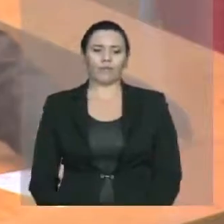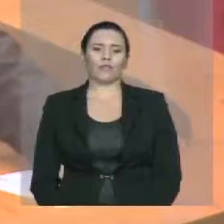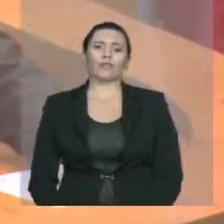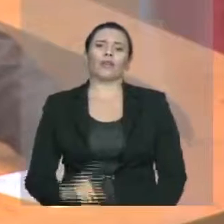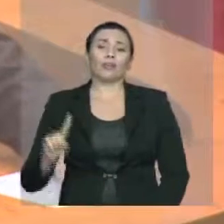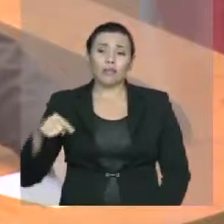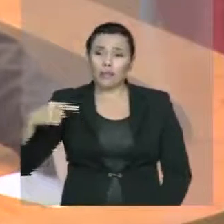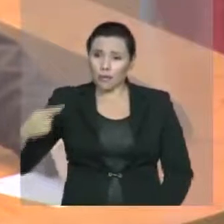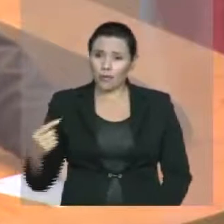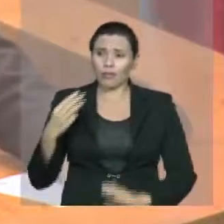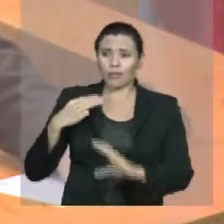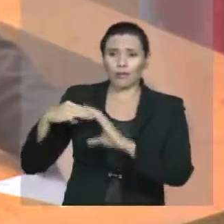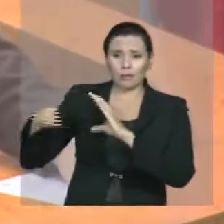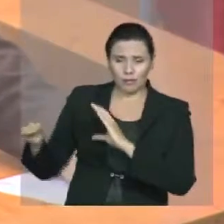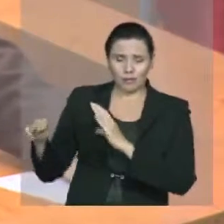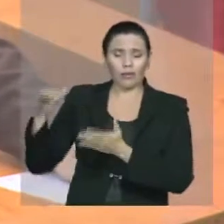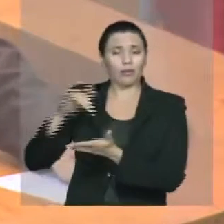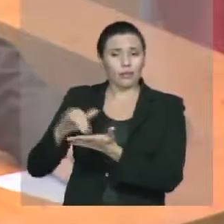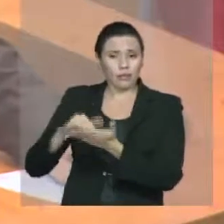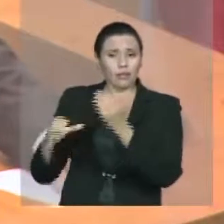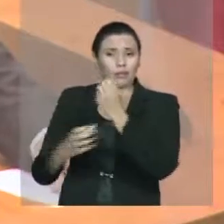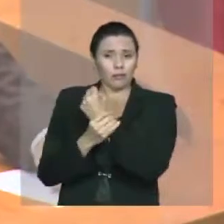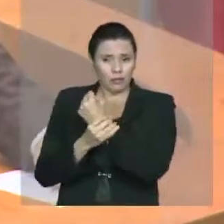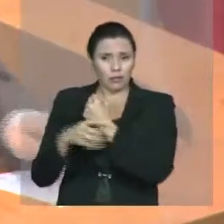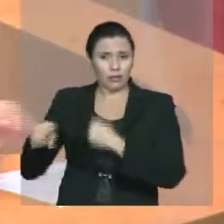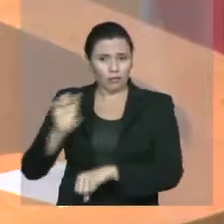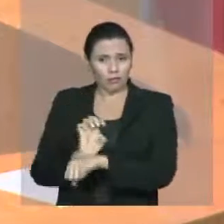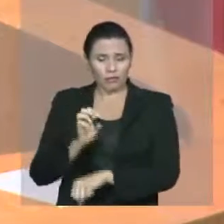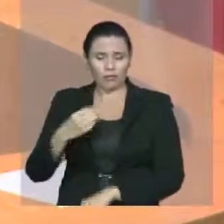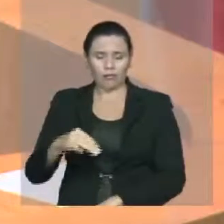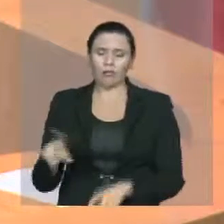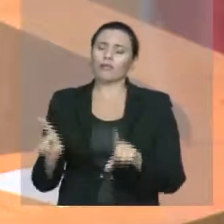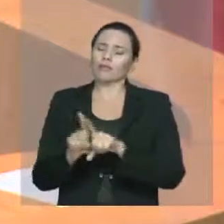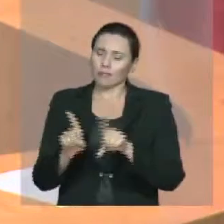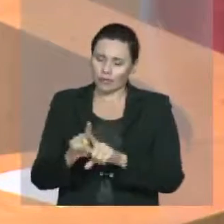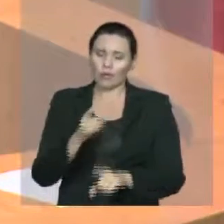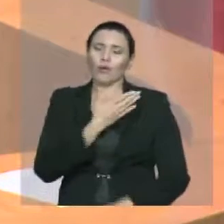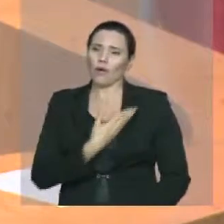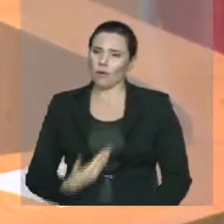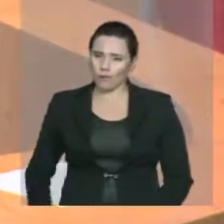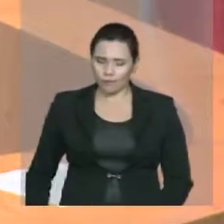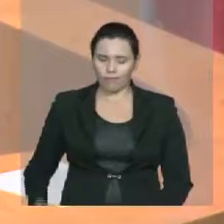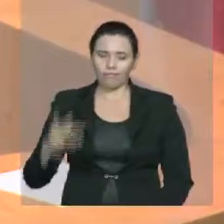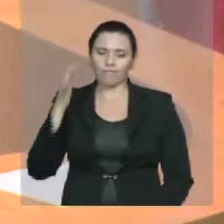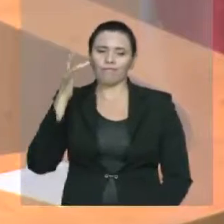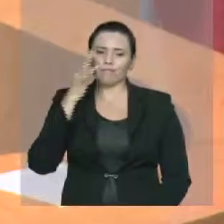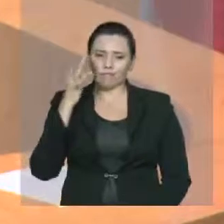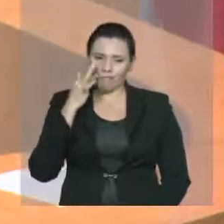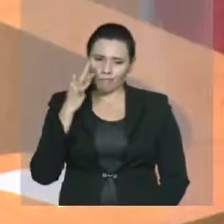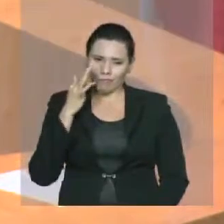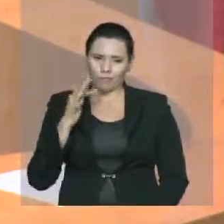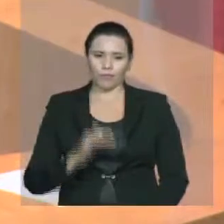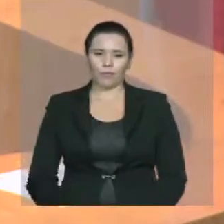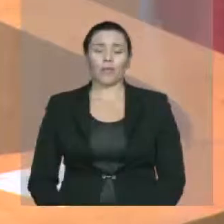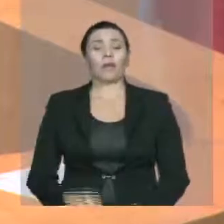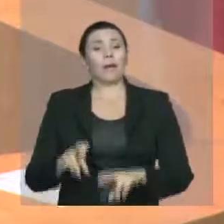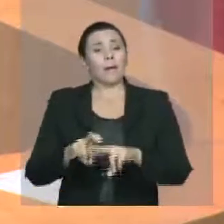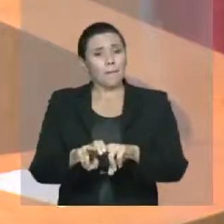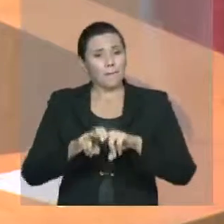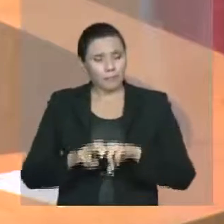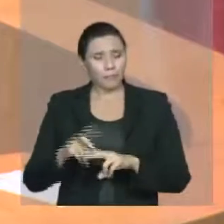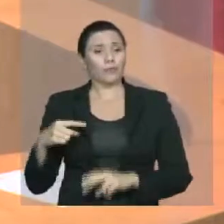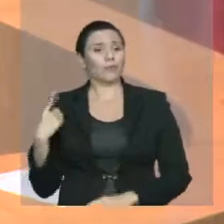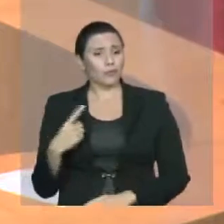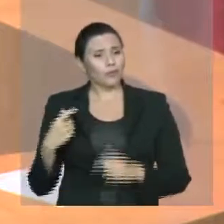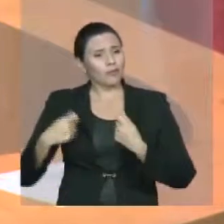de Segurança do Estado e ao governador Flávio Dino, com um anseio maior, com um anseio não só da Comissão de Segurança, como